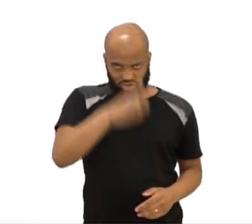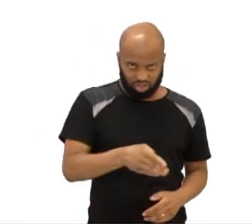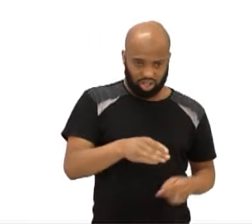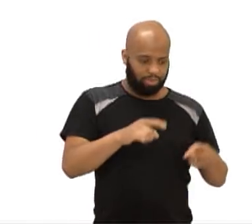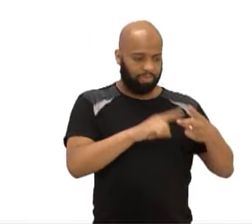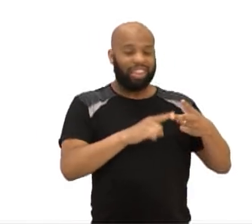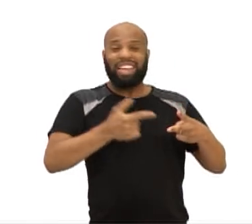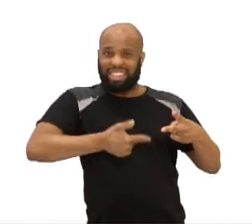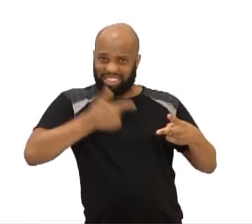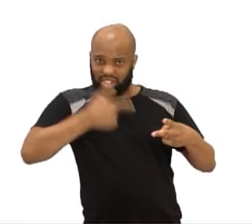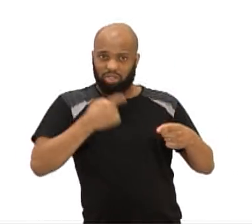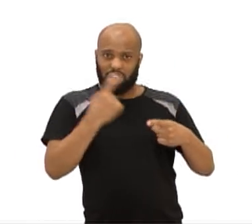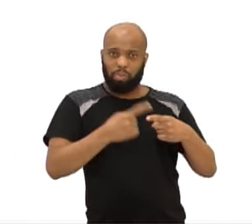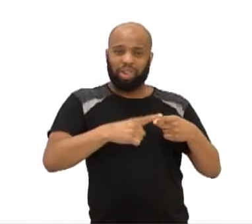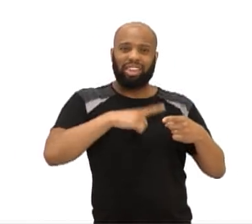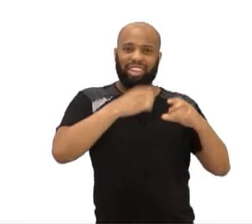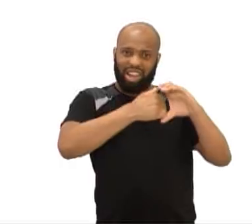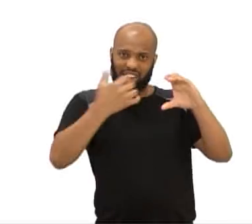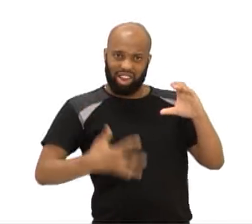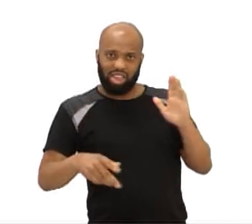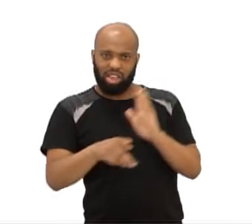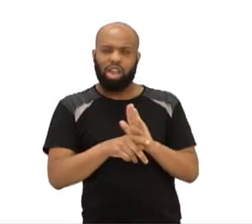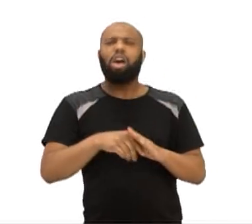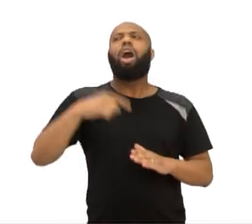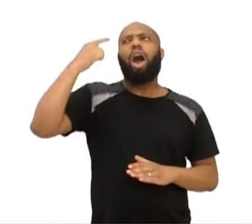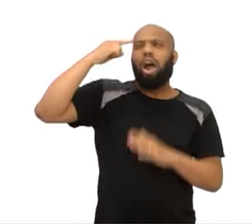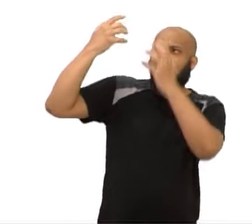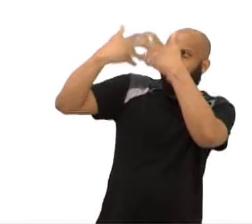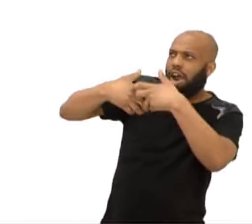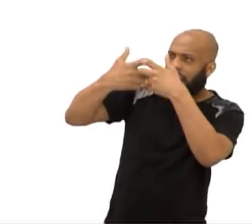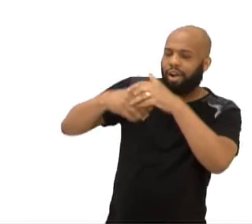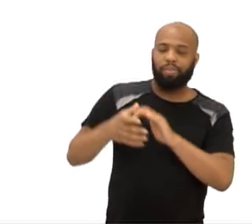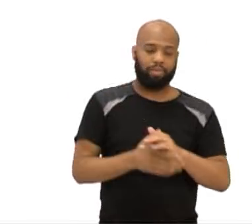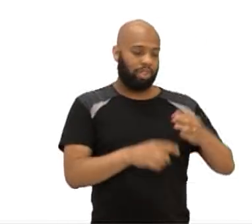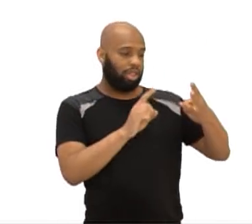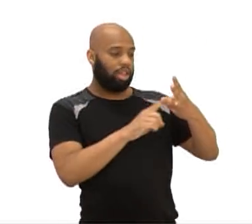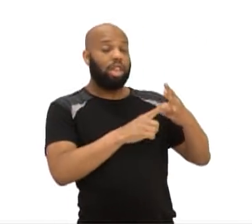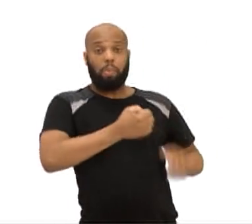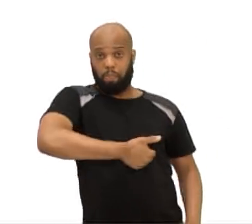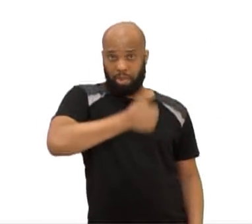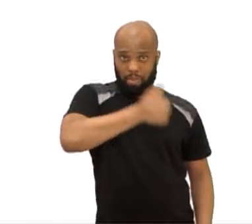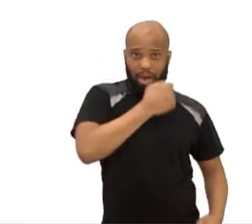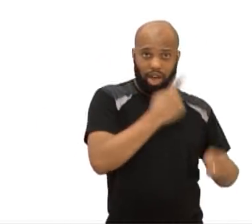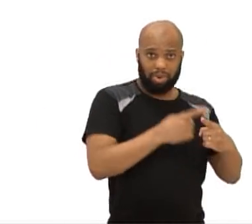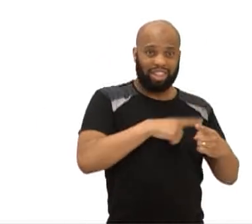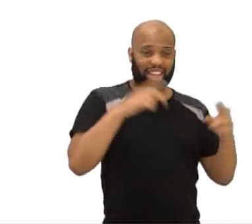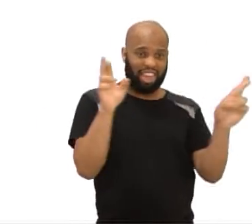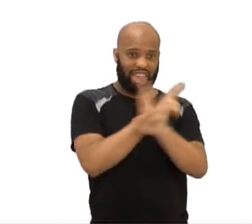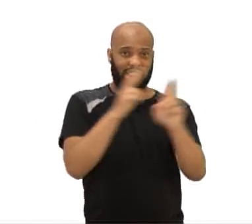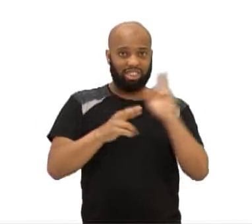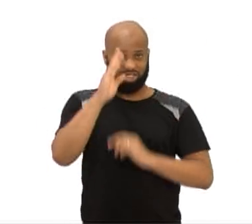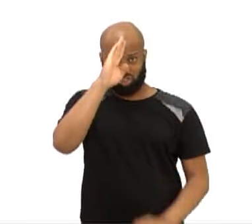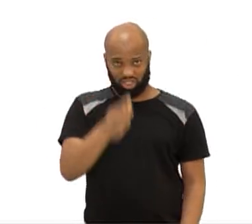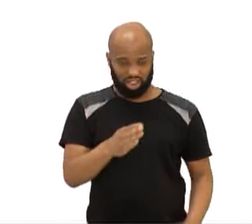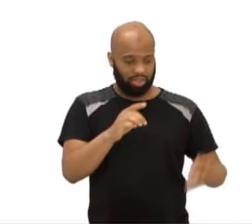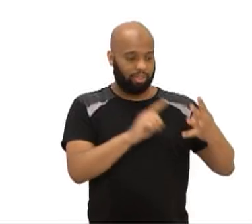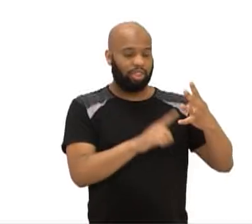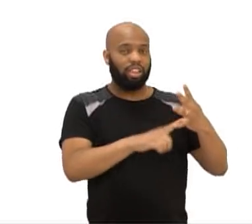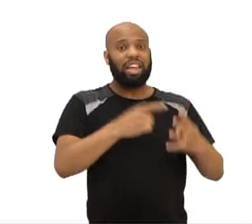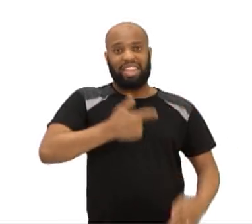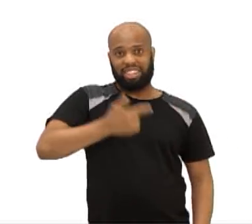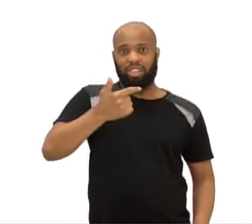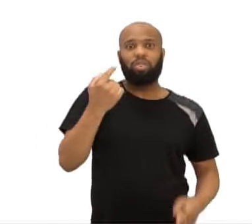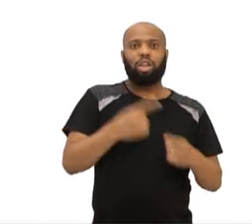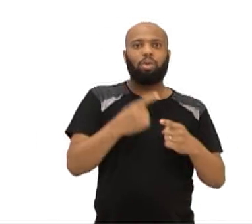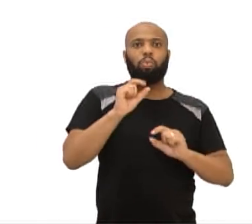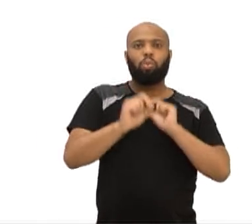porque apresenta características elaboradas. Primário, porque apresenta uma relação direta. Ou secundário,